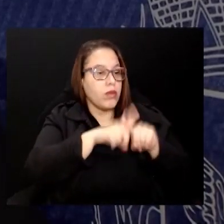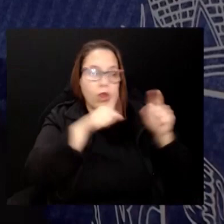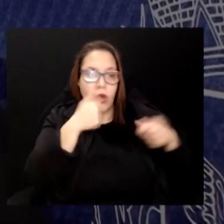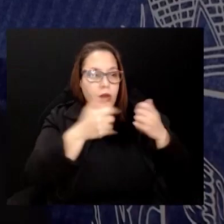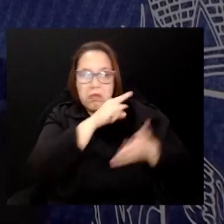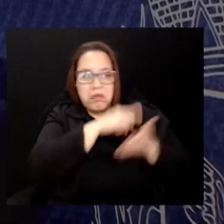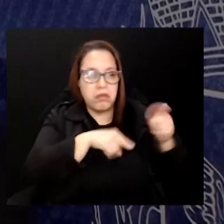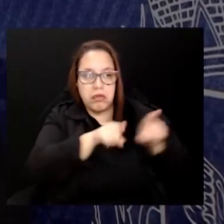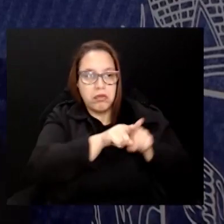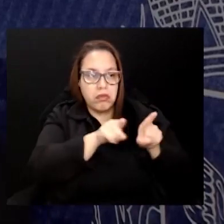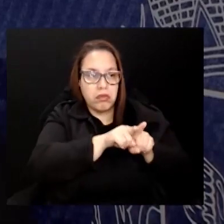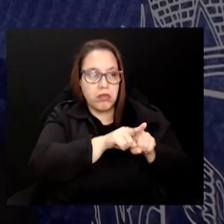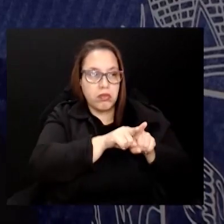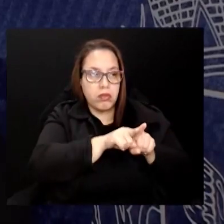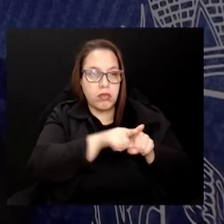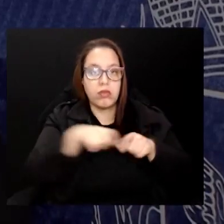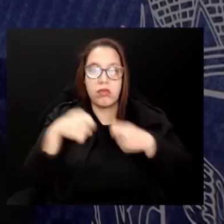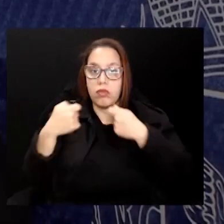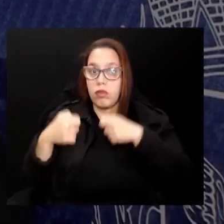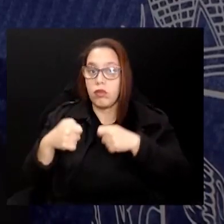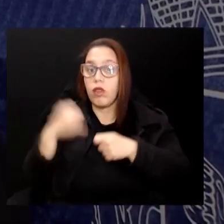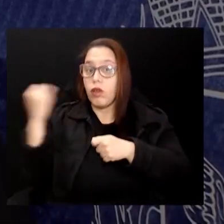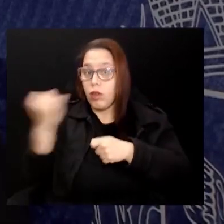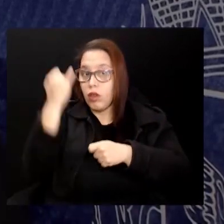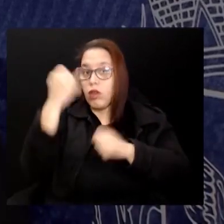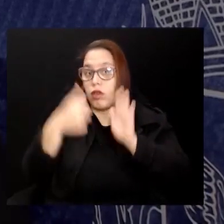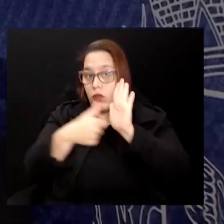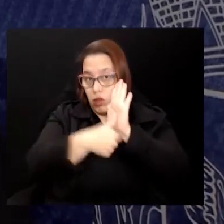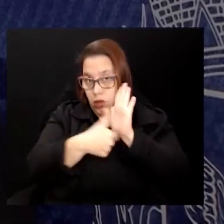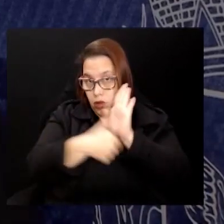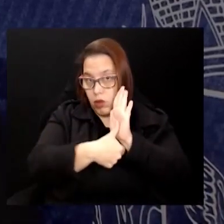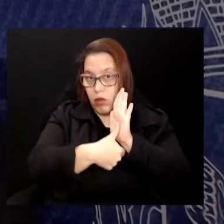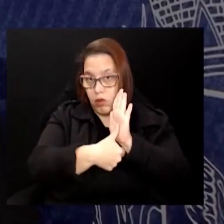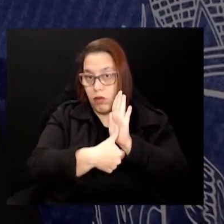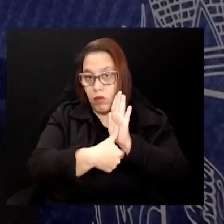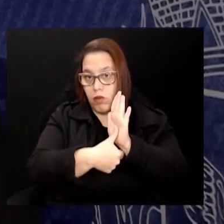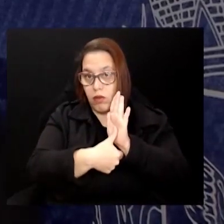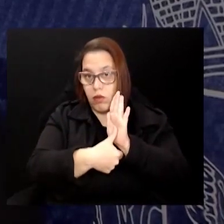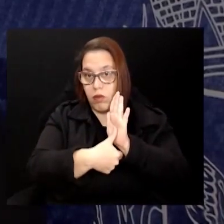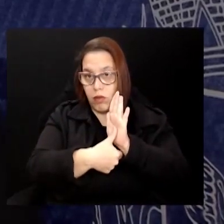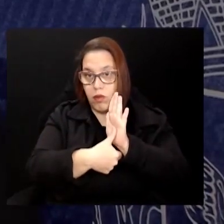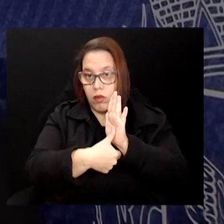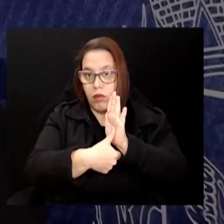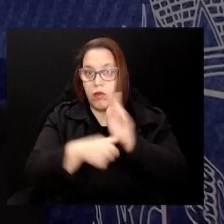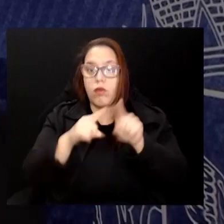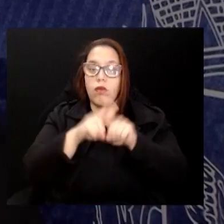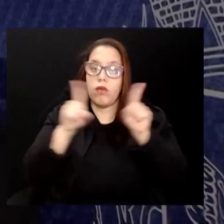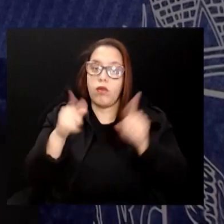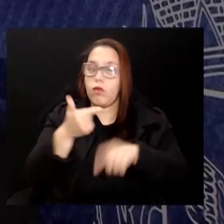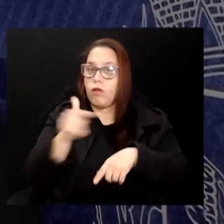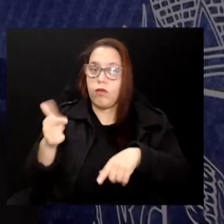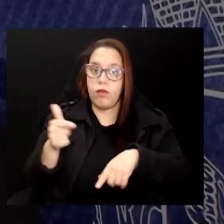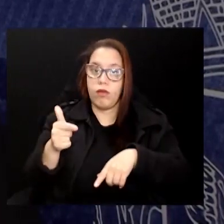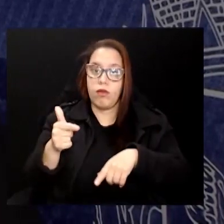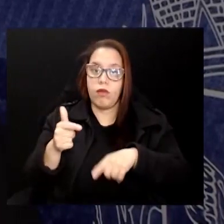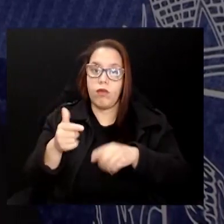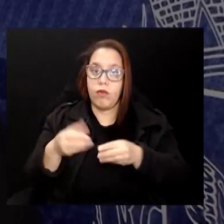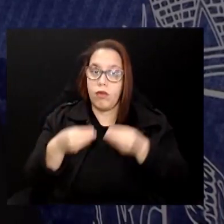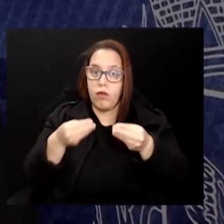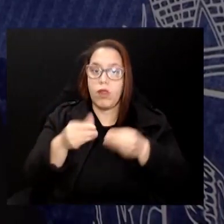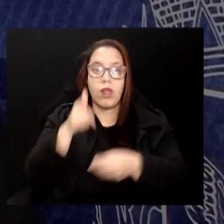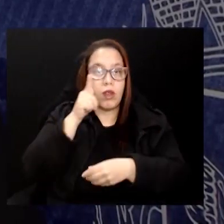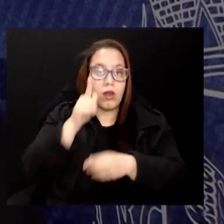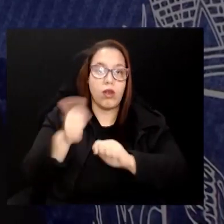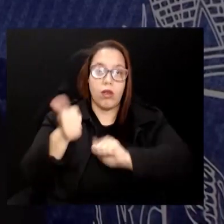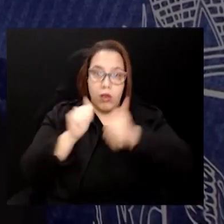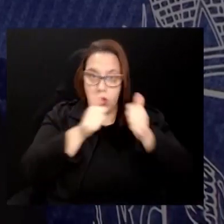vacina? Importante levar um documento com foto, tá? E a caderneta de vacinação. Mas caso não tenha em mãos, a gente consegue fazer algumas consultas e a